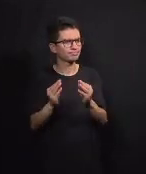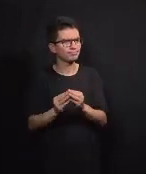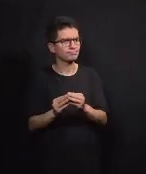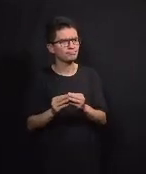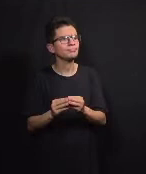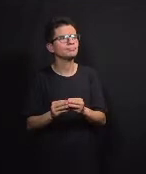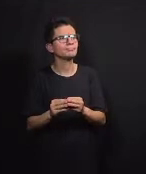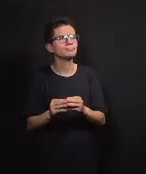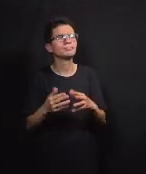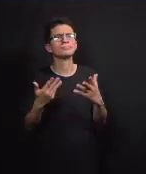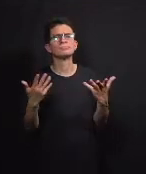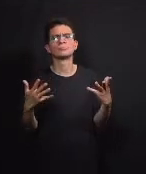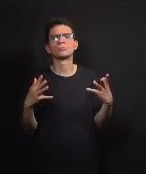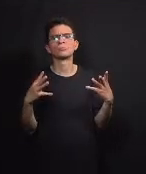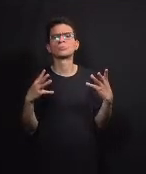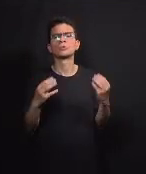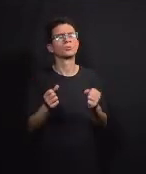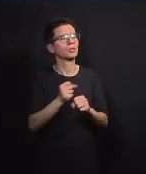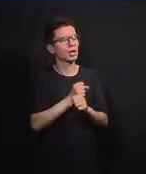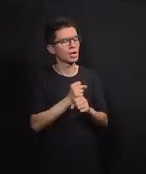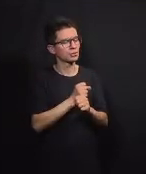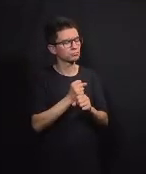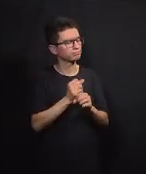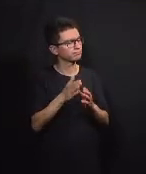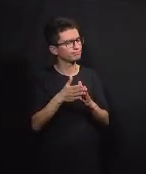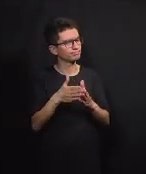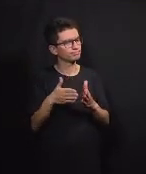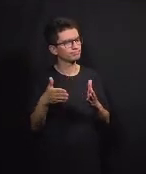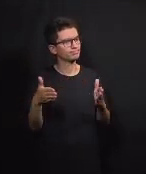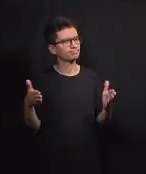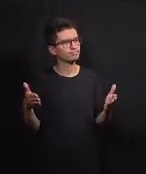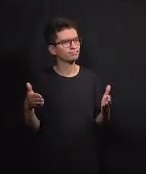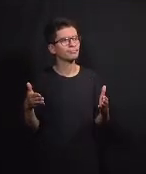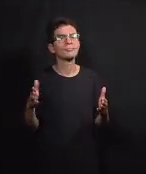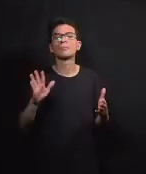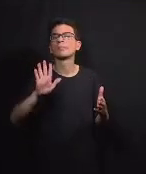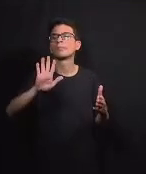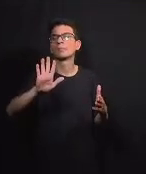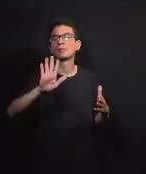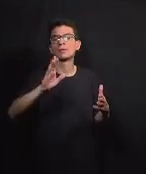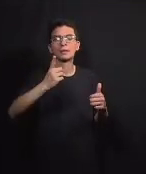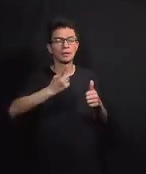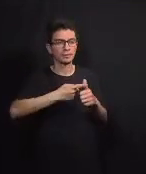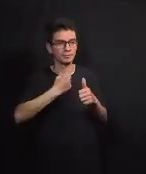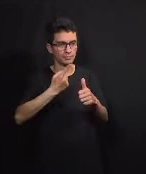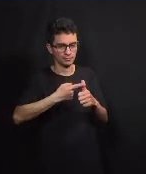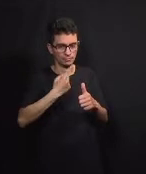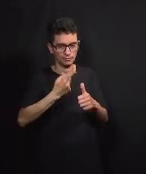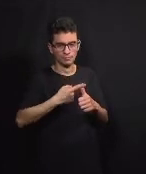se fez em todos esses anos, mas, primeiro, de uma forma, vou aqui